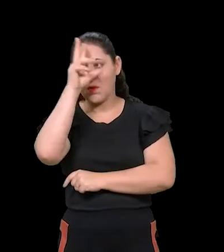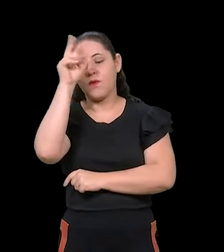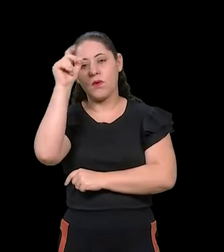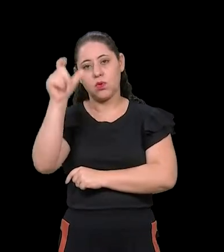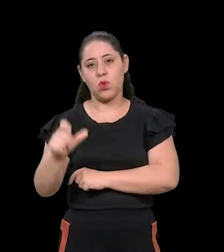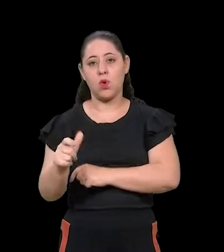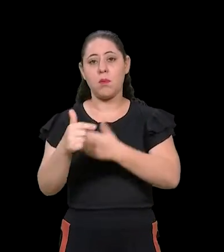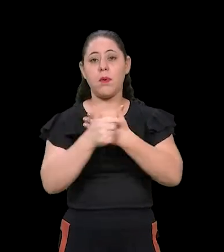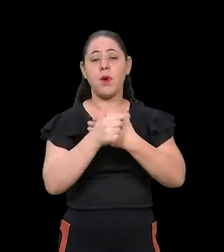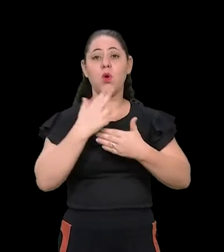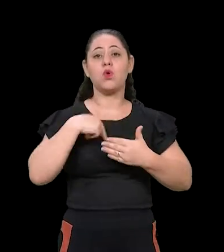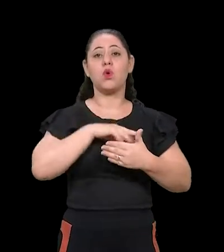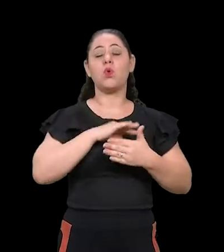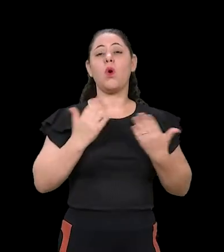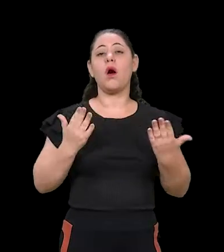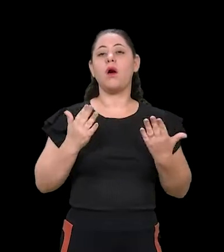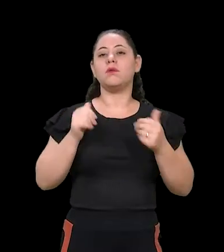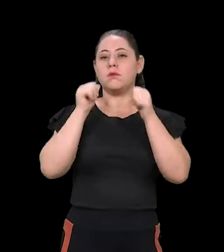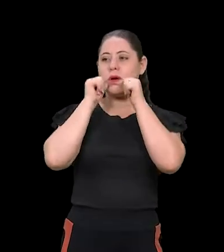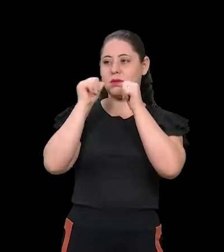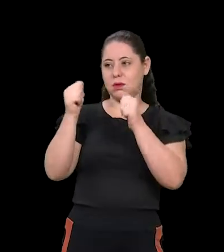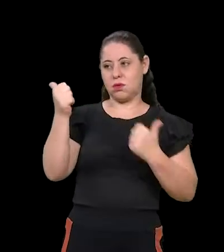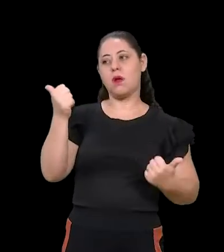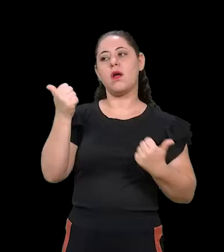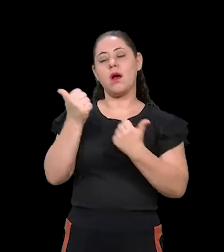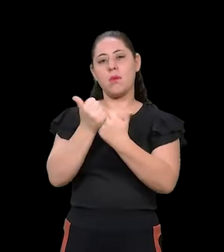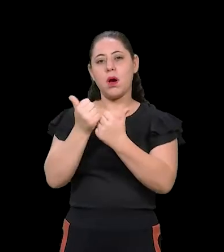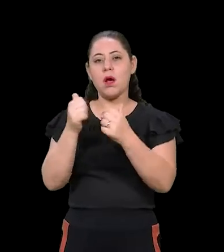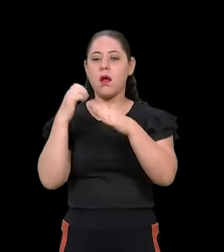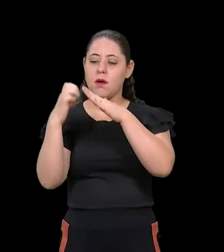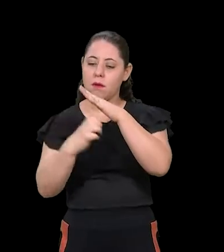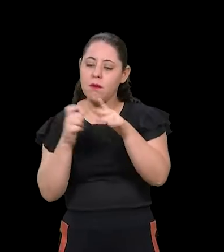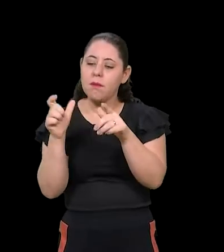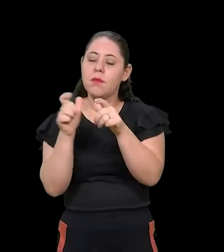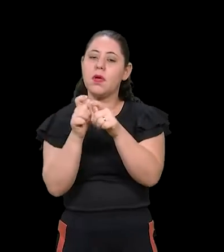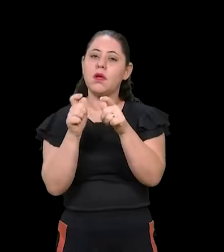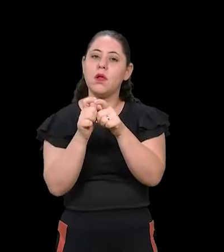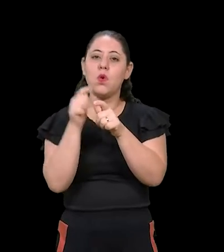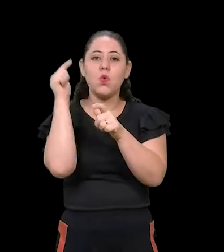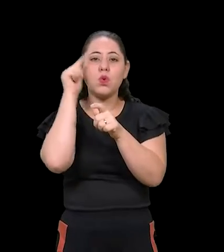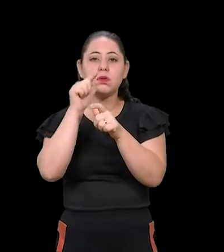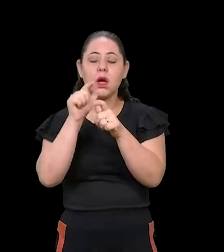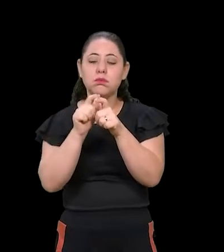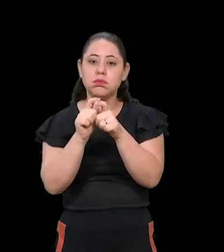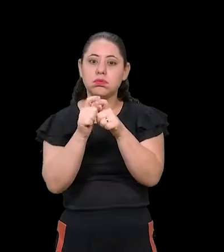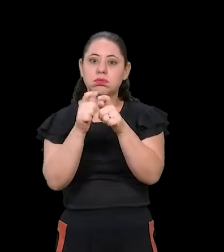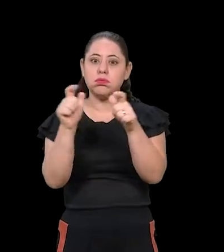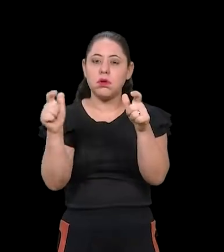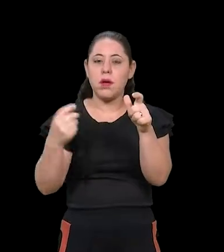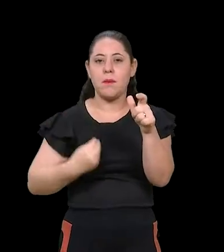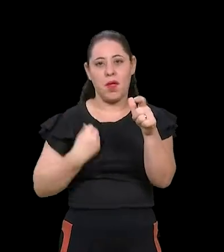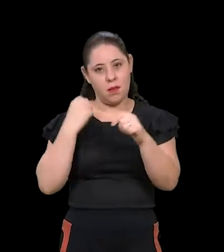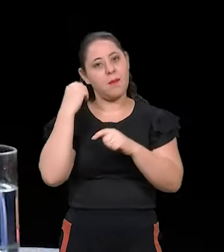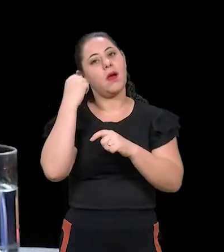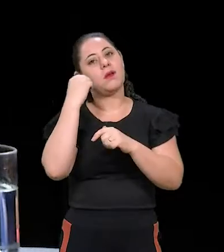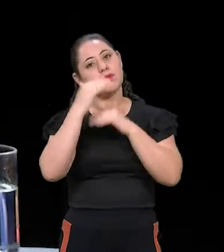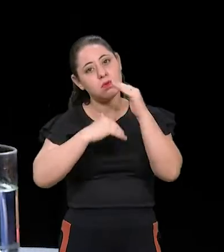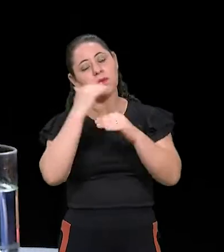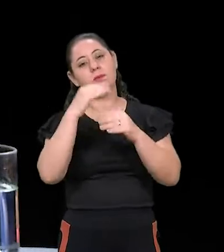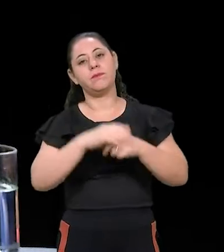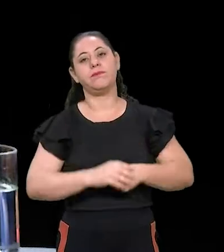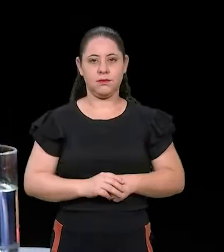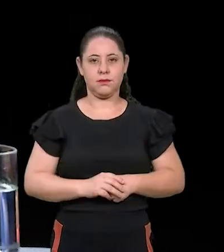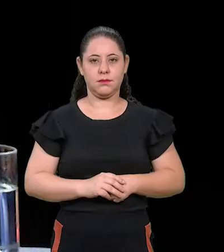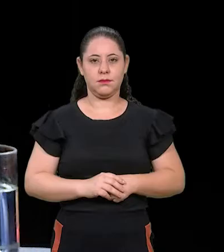tal. Mas a gente tem um papel de assessorar e apoiar esse pequeno negócio para ele poder participar desse desenvolvimento. E